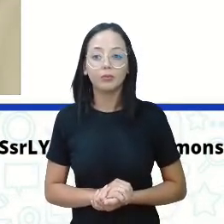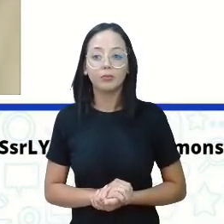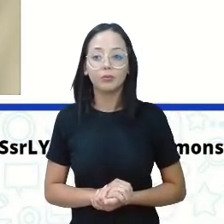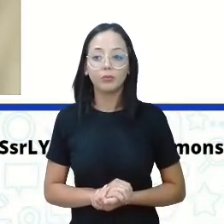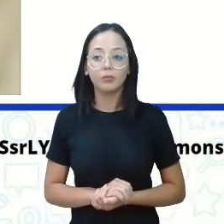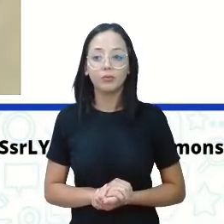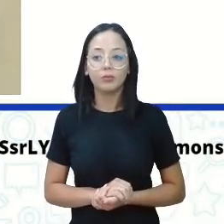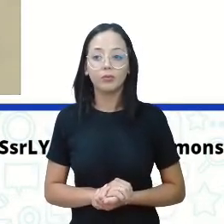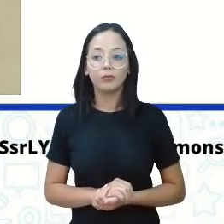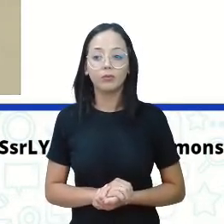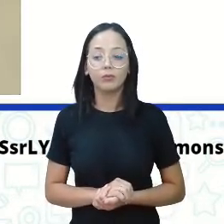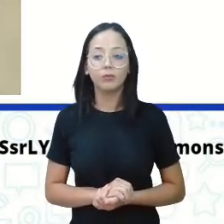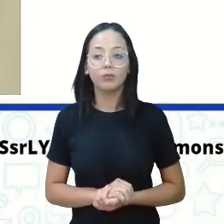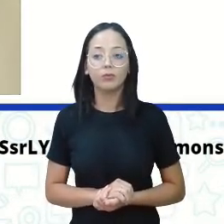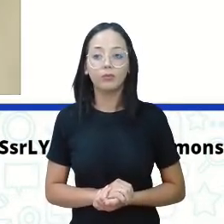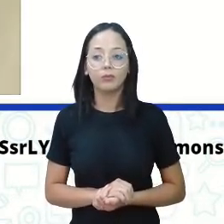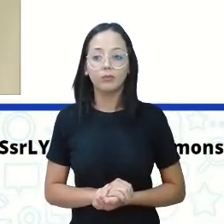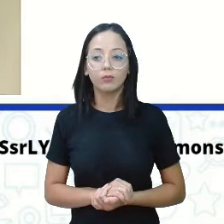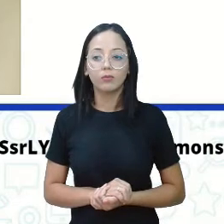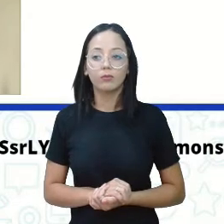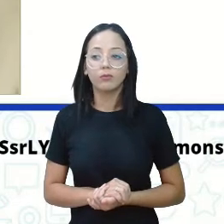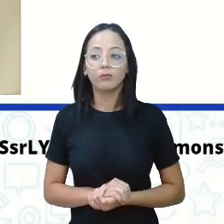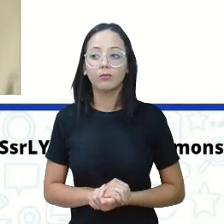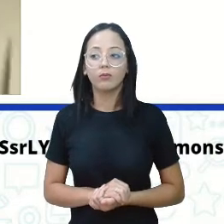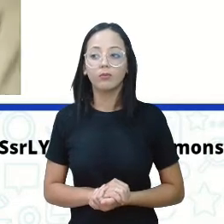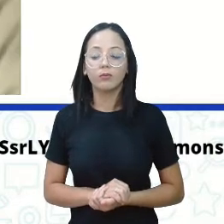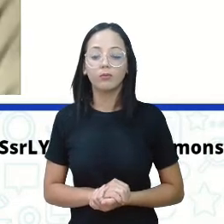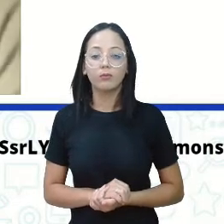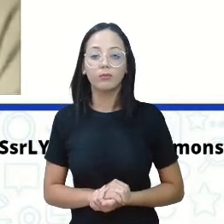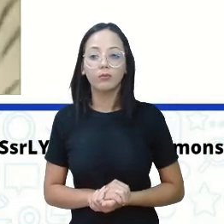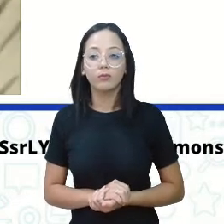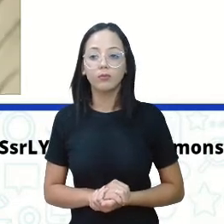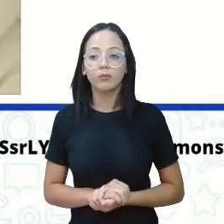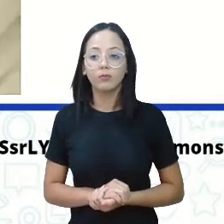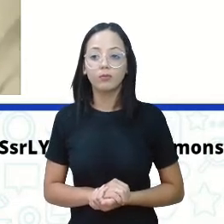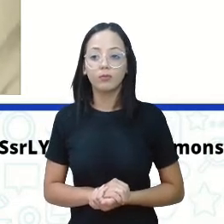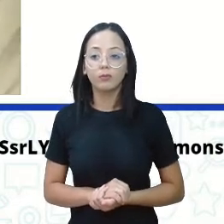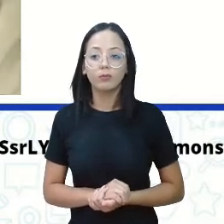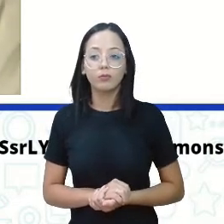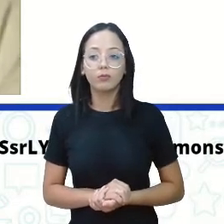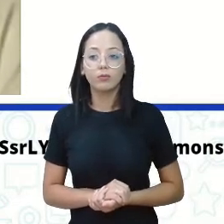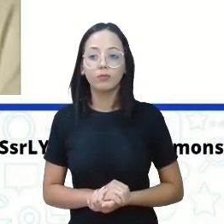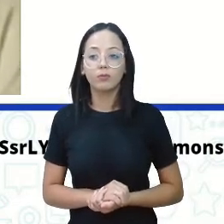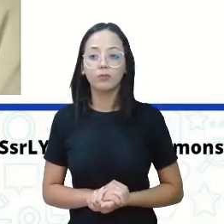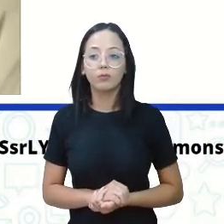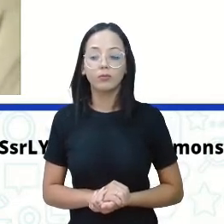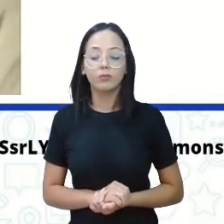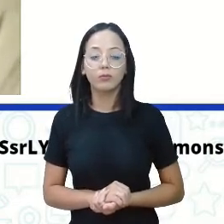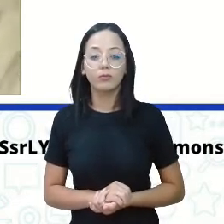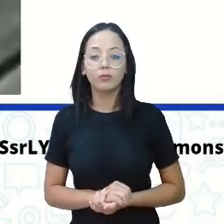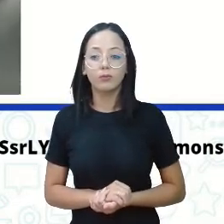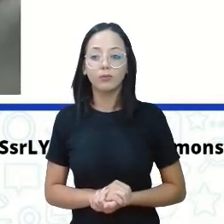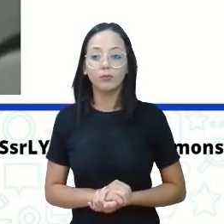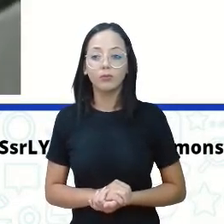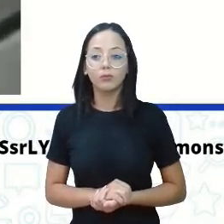Aquela dimensão toda, e os gritos, e o júri, um bocado de